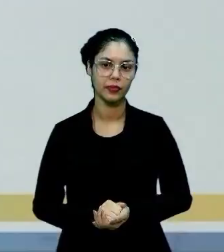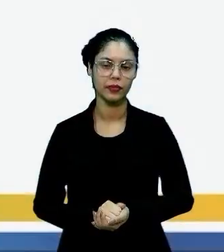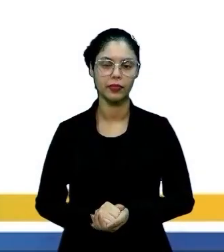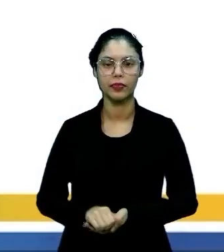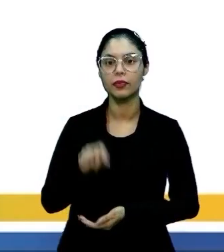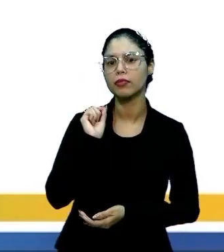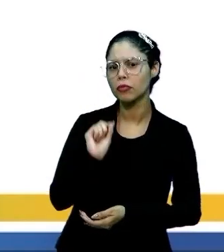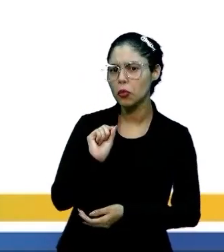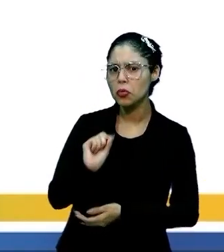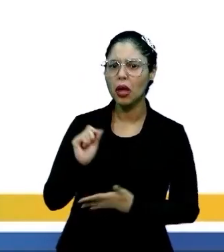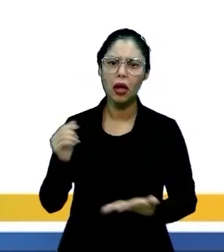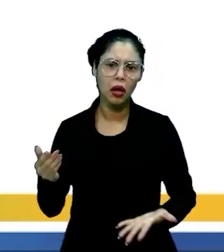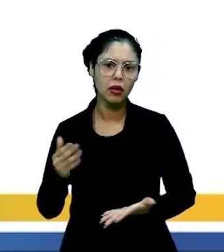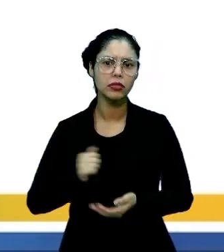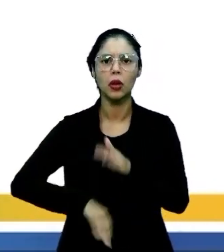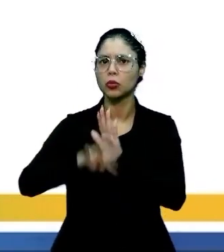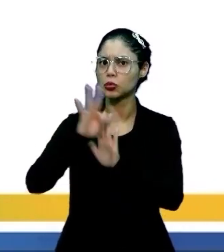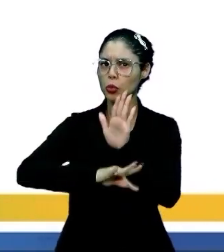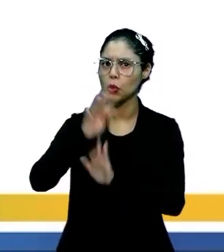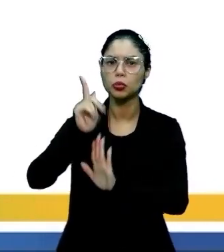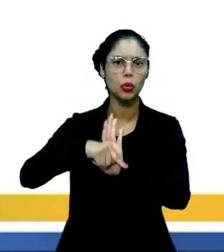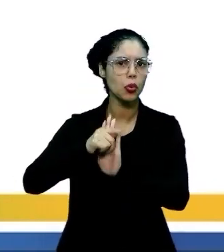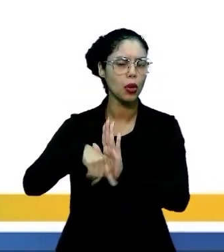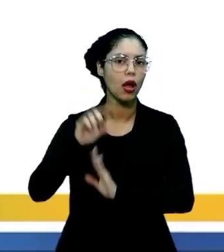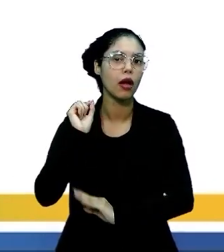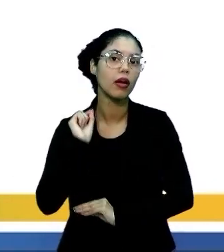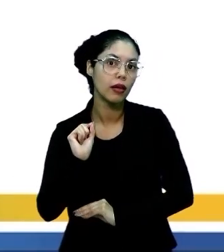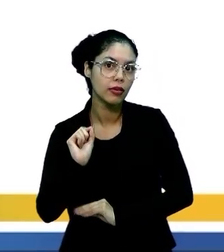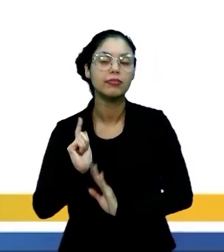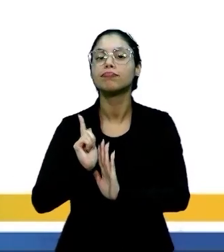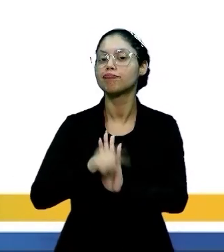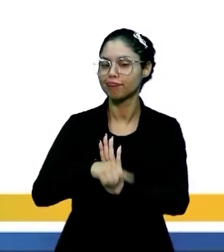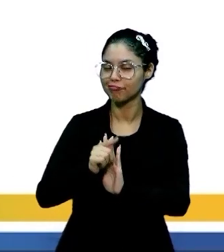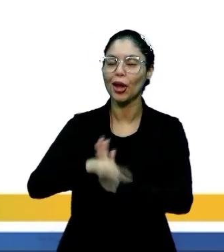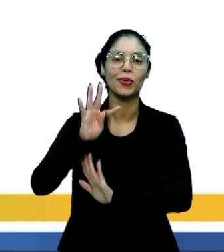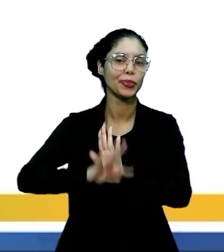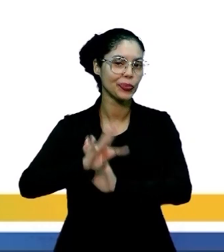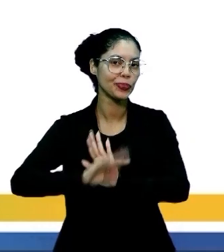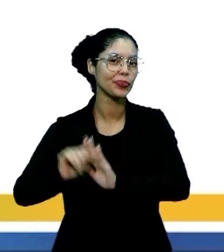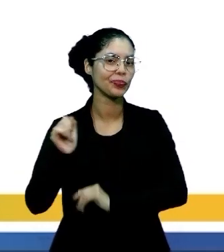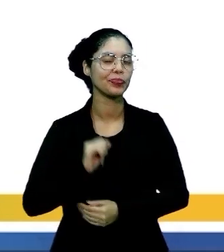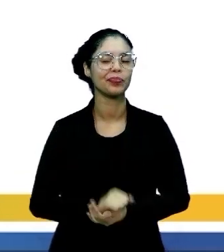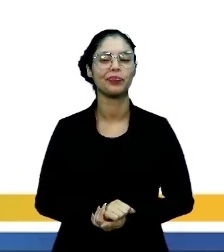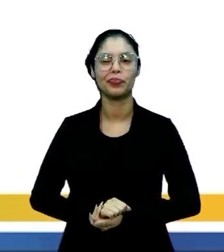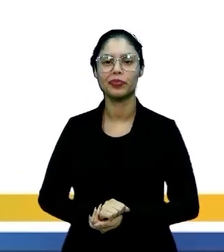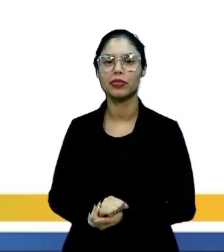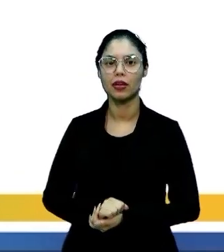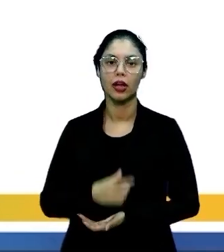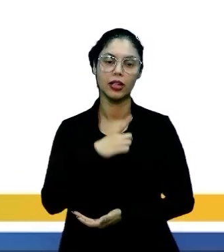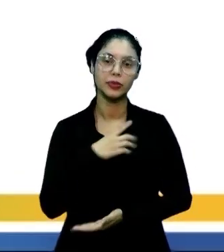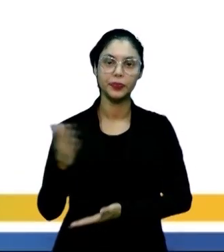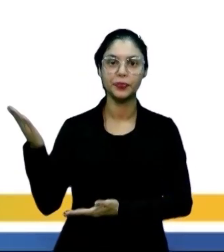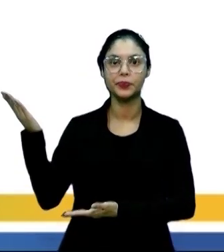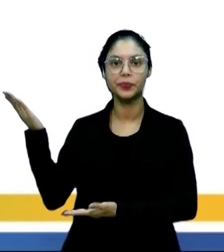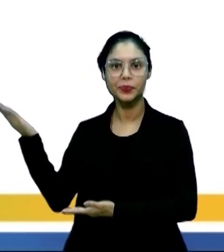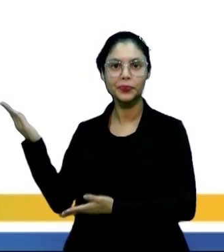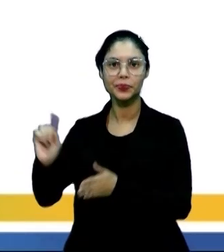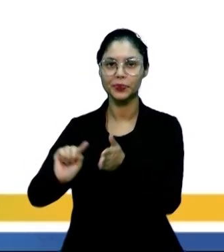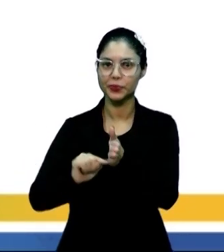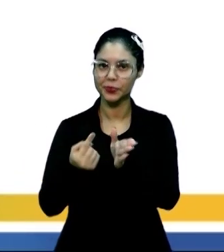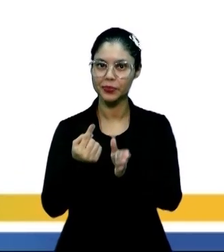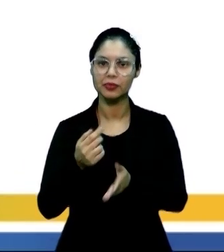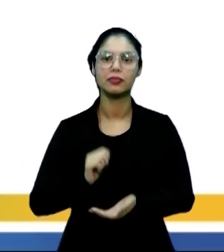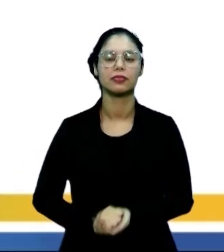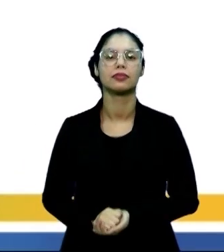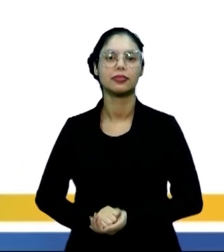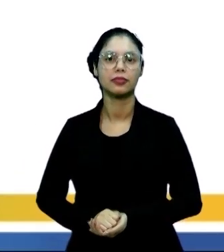genres. O que que são textual genres? São gêneros textuais, ok? Nós temos aí o primeiro,